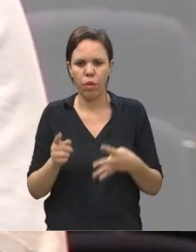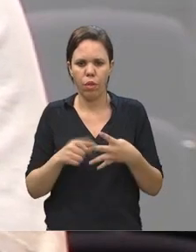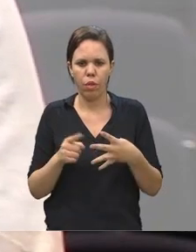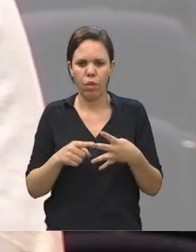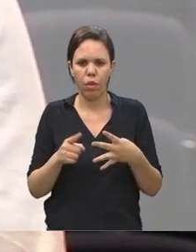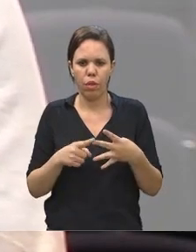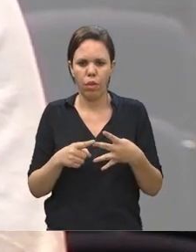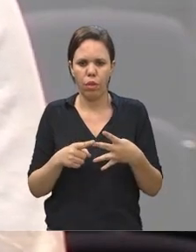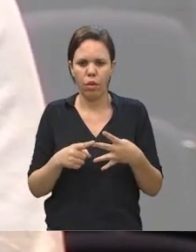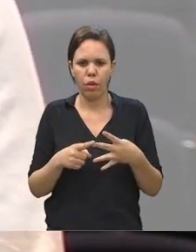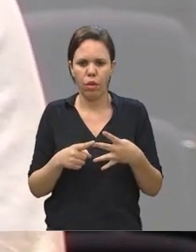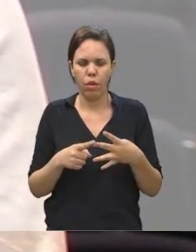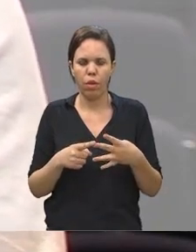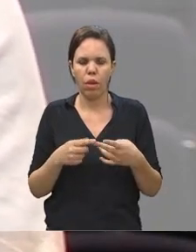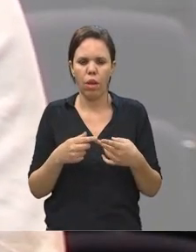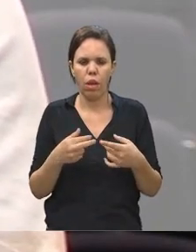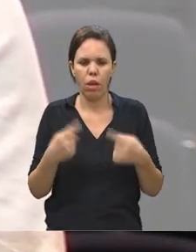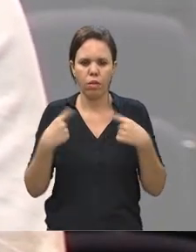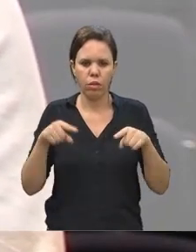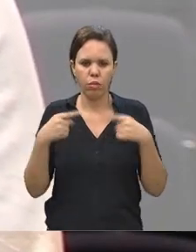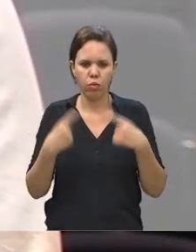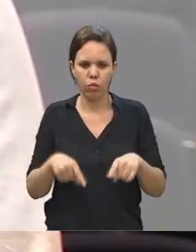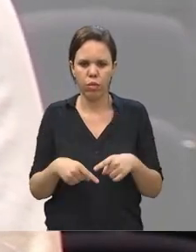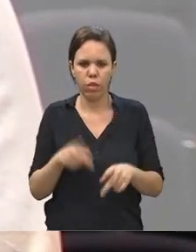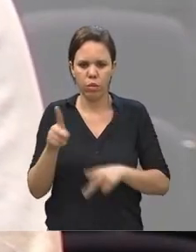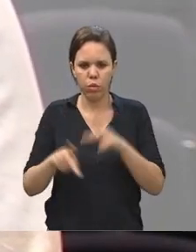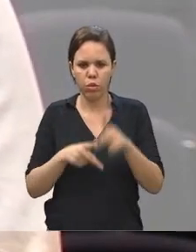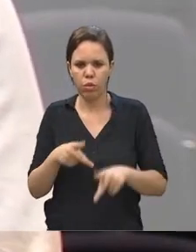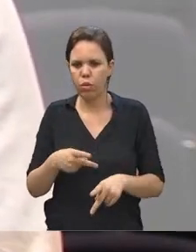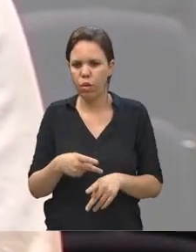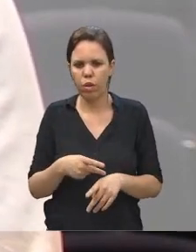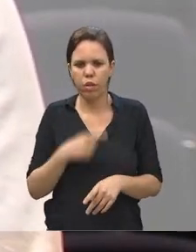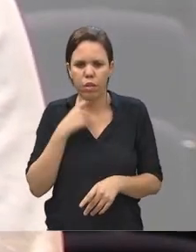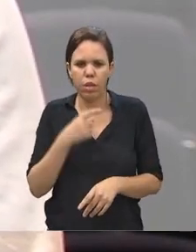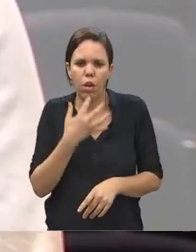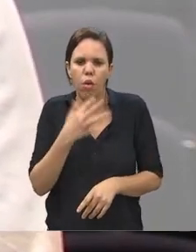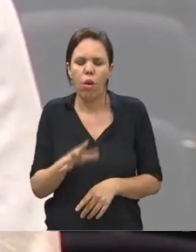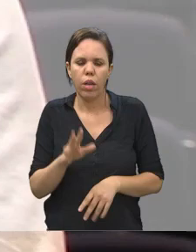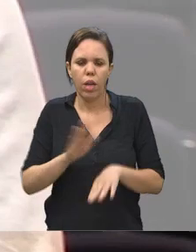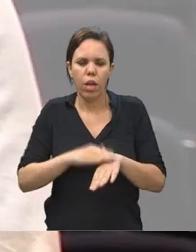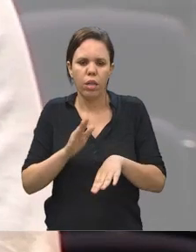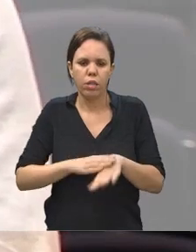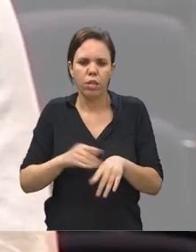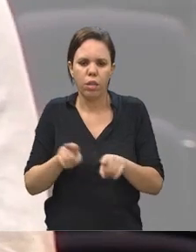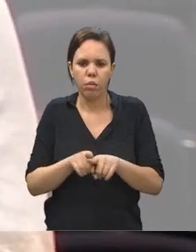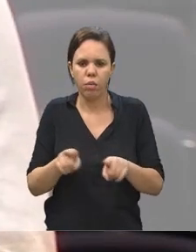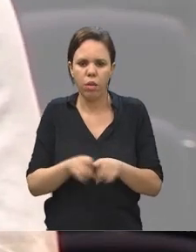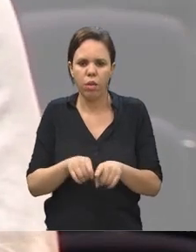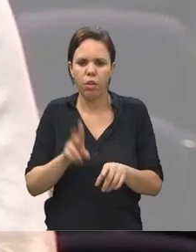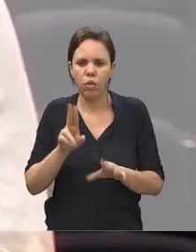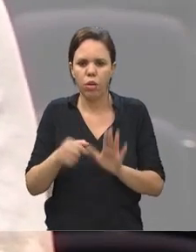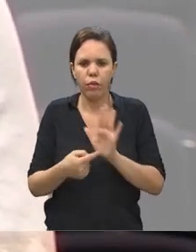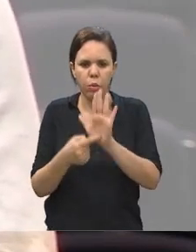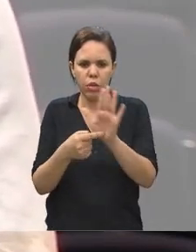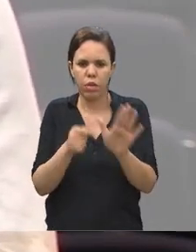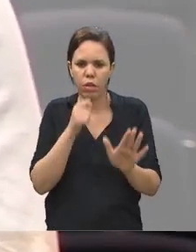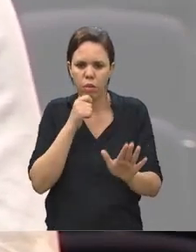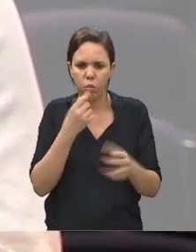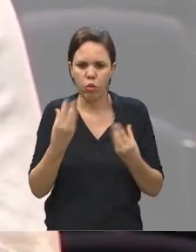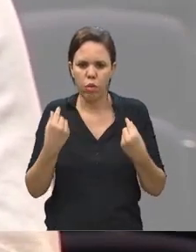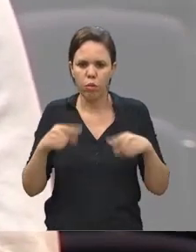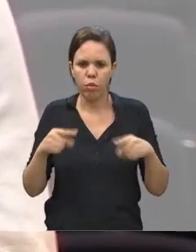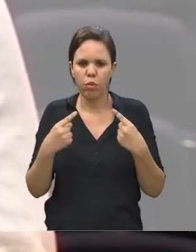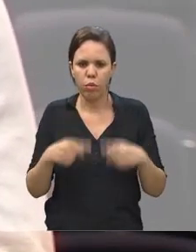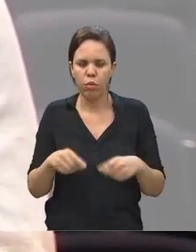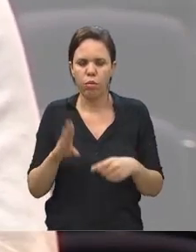Outro pilar são as peças desconhecidas dos compositores conhecidos. Tem muitas sinfonias de Haydn que nunca foram apresentadas, tem muita